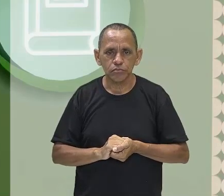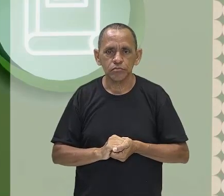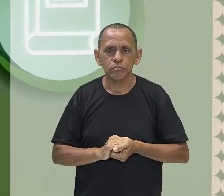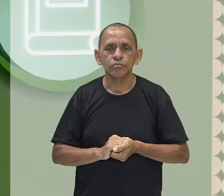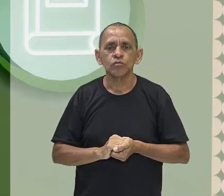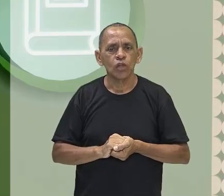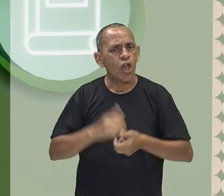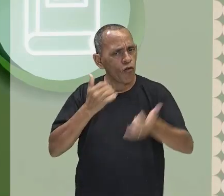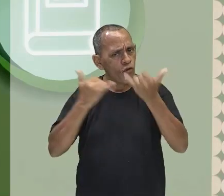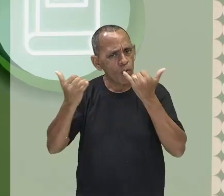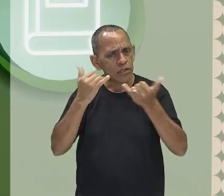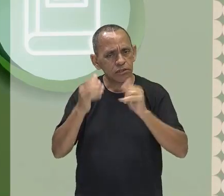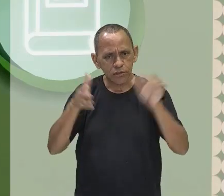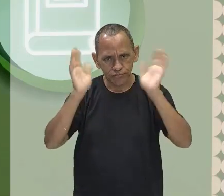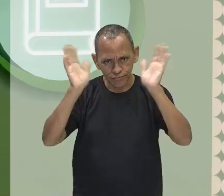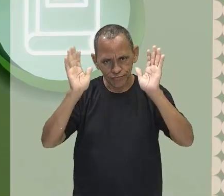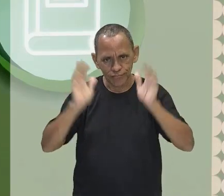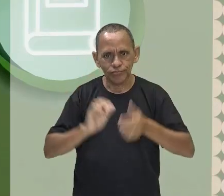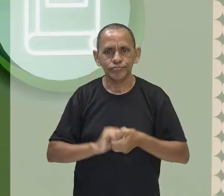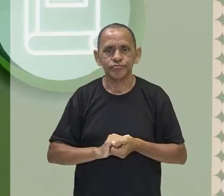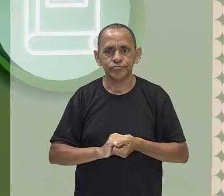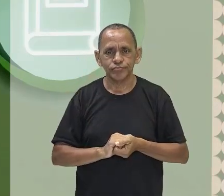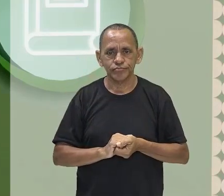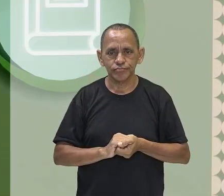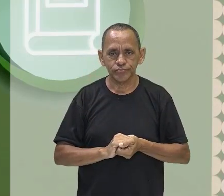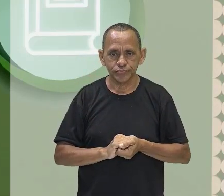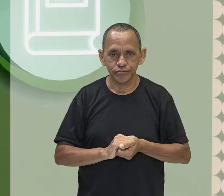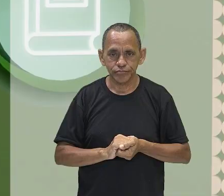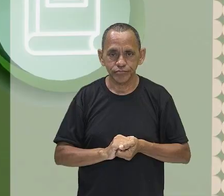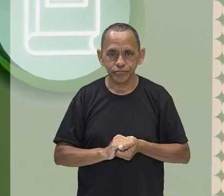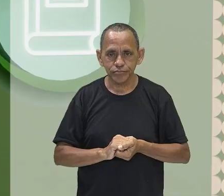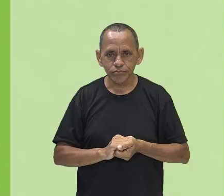aí ter contribuído com vocês.